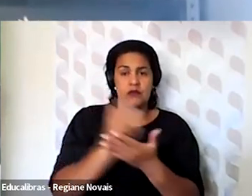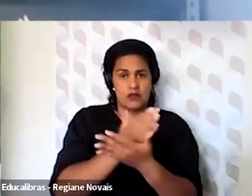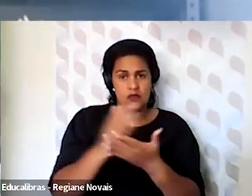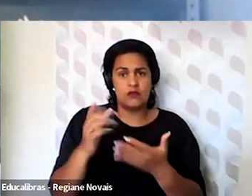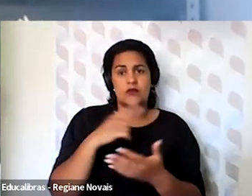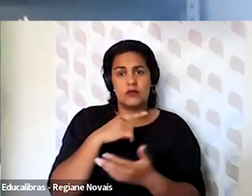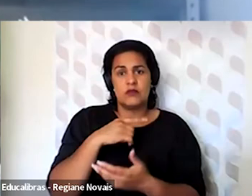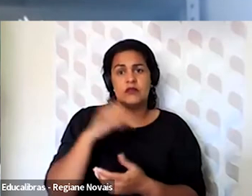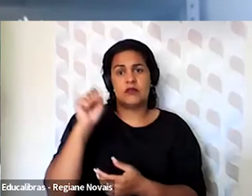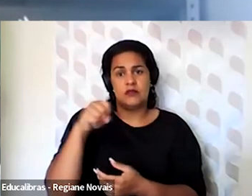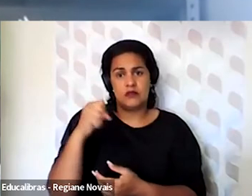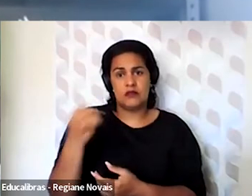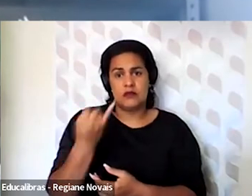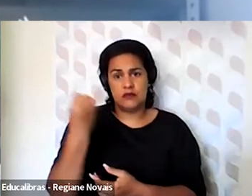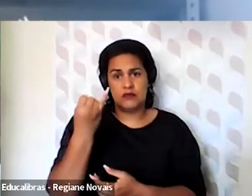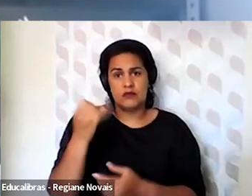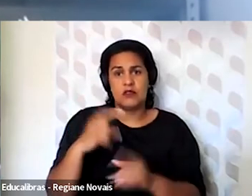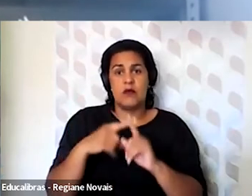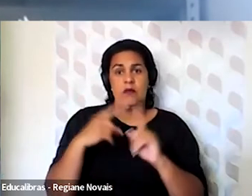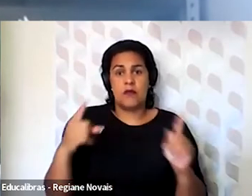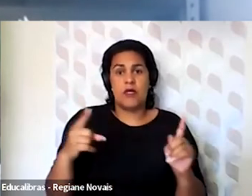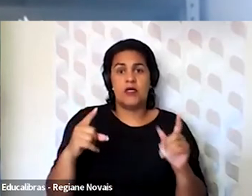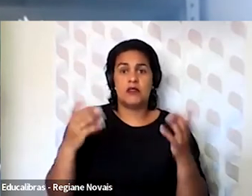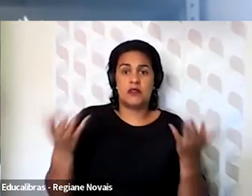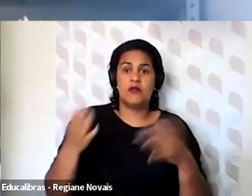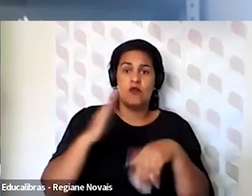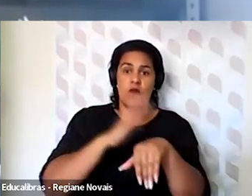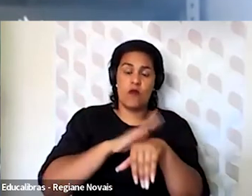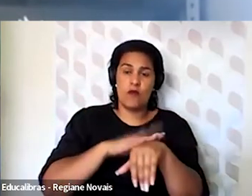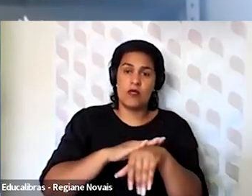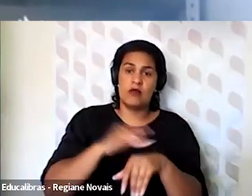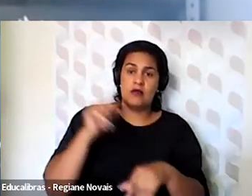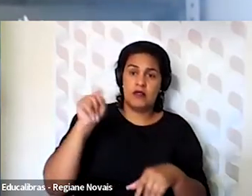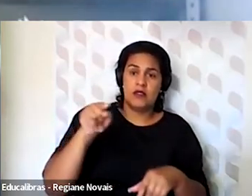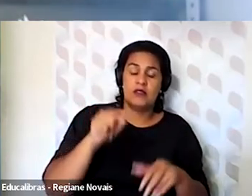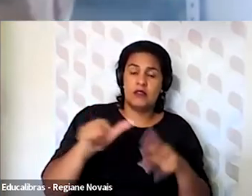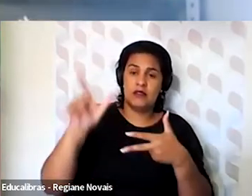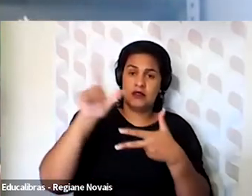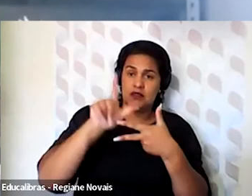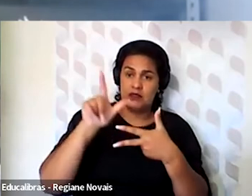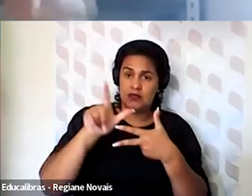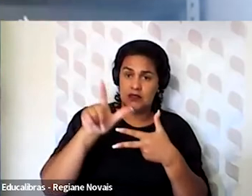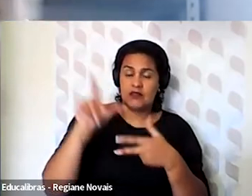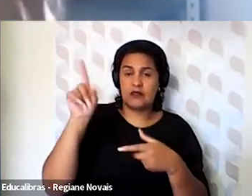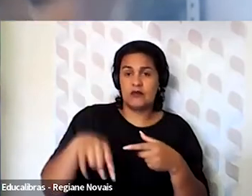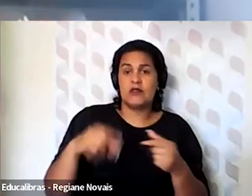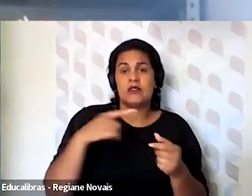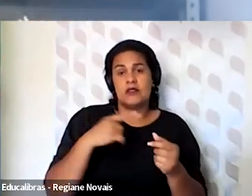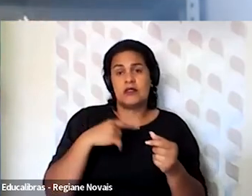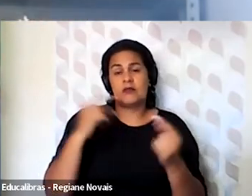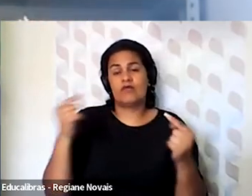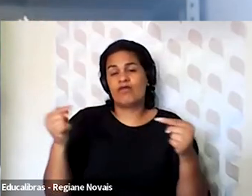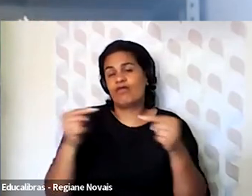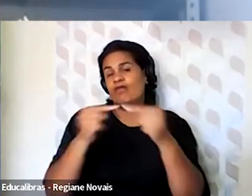o momento, digamos assim, em que esse legislativo esteve mais afim, com mais afinidade com o poder executivo